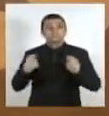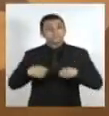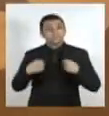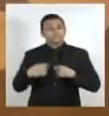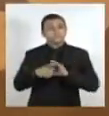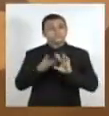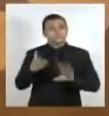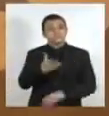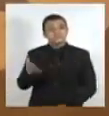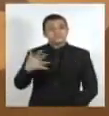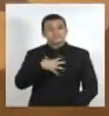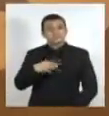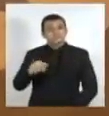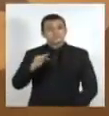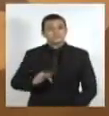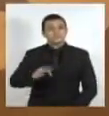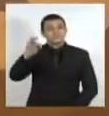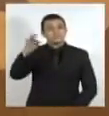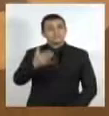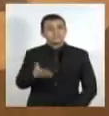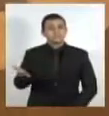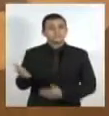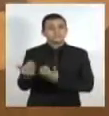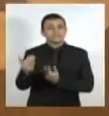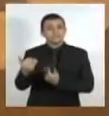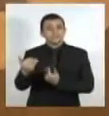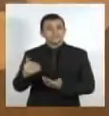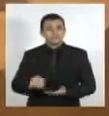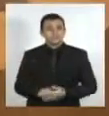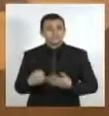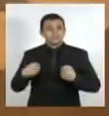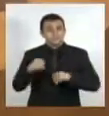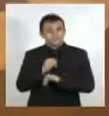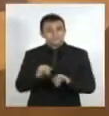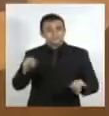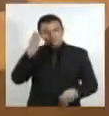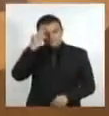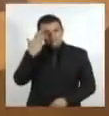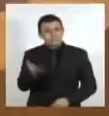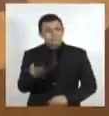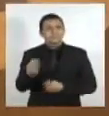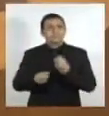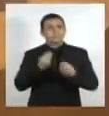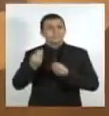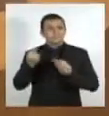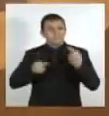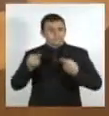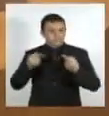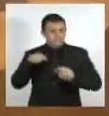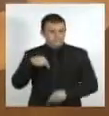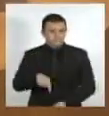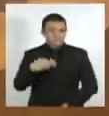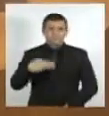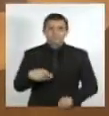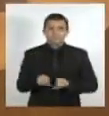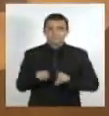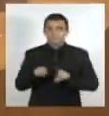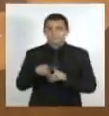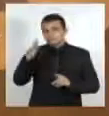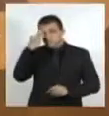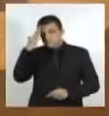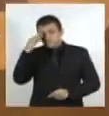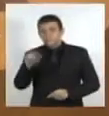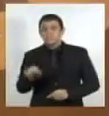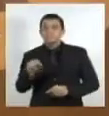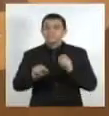juventude saiba a origem da nossa política, saiba valorizar os nossos